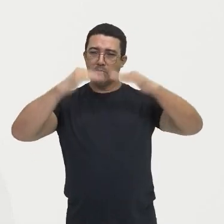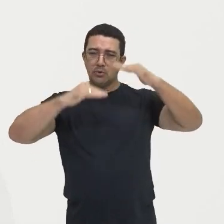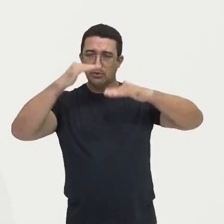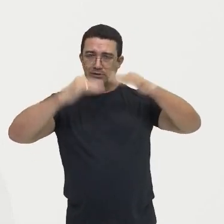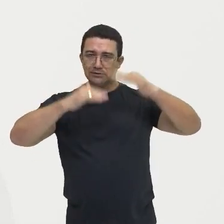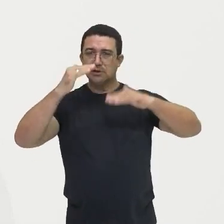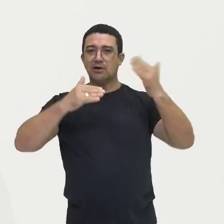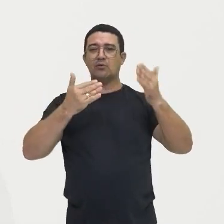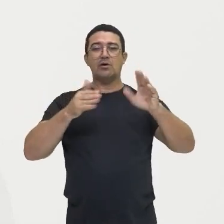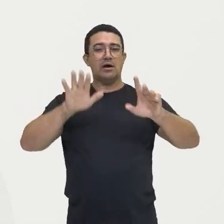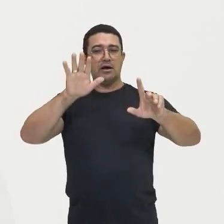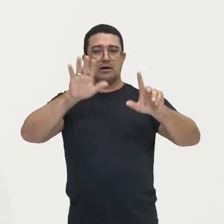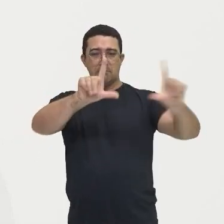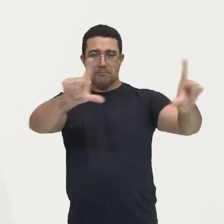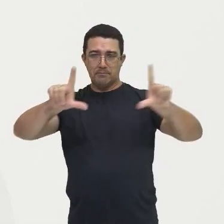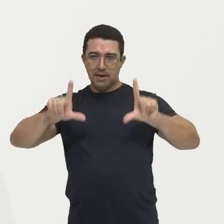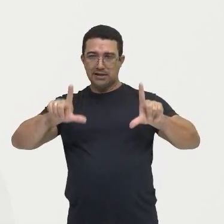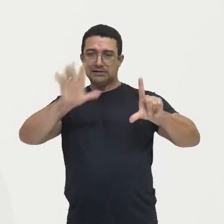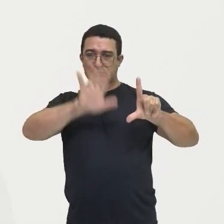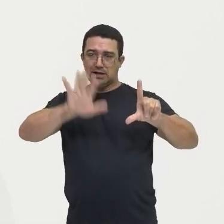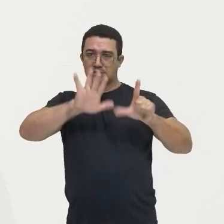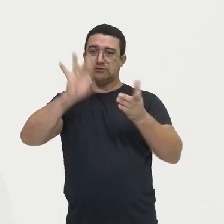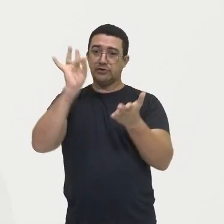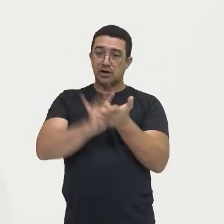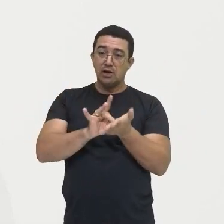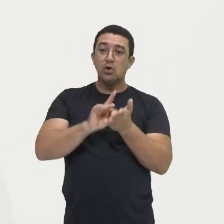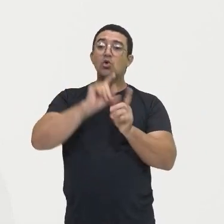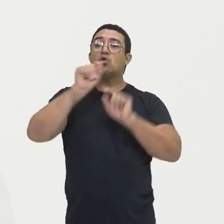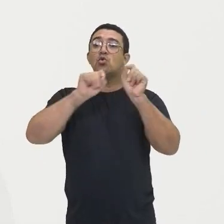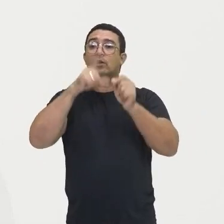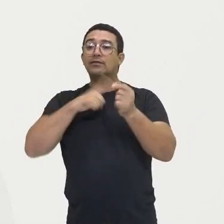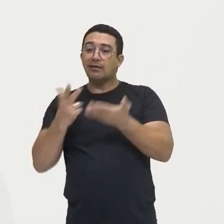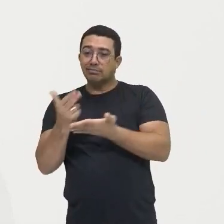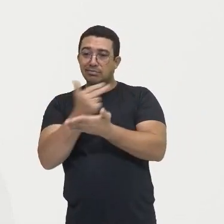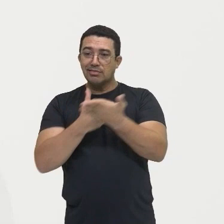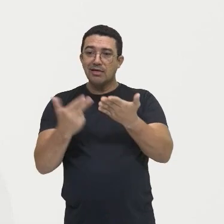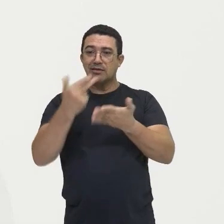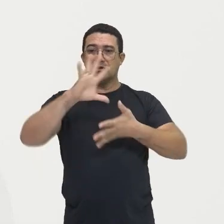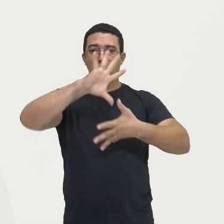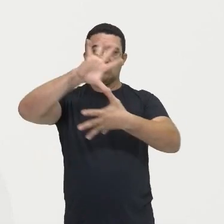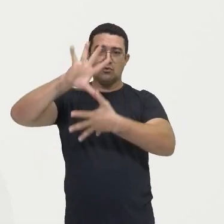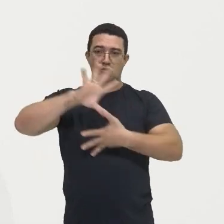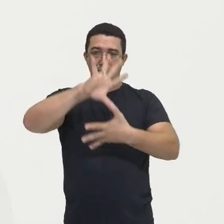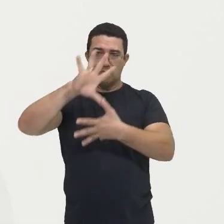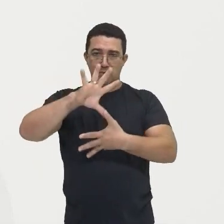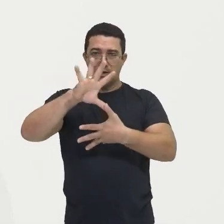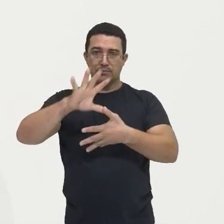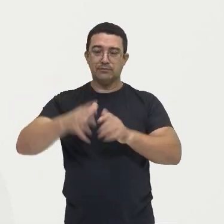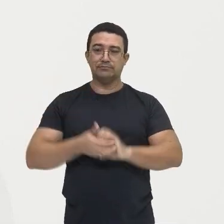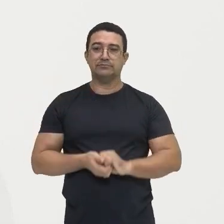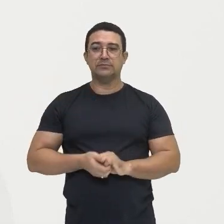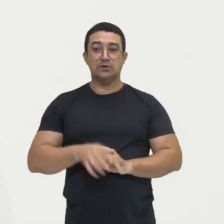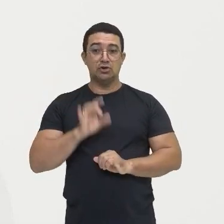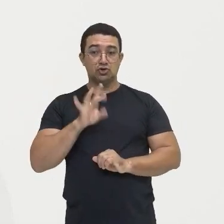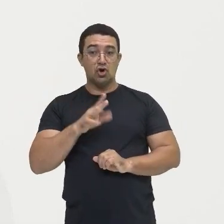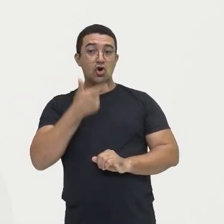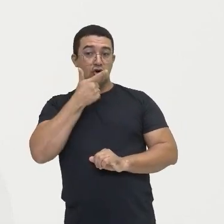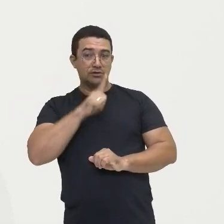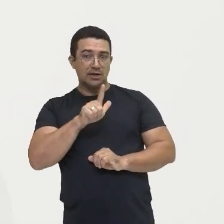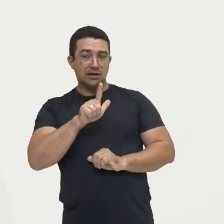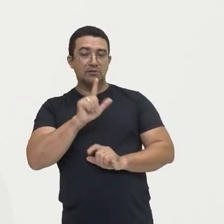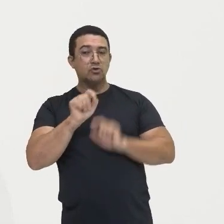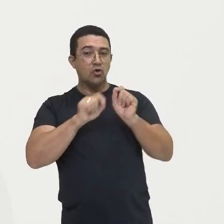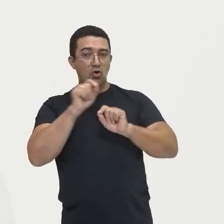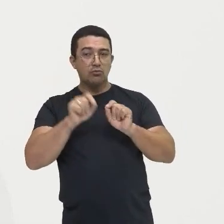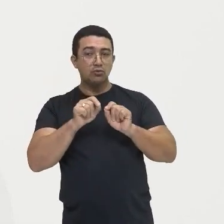a paisagem real e aquilo que eu tenho no mapa. E como eu já falei para vocês, a gente vê isso através de números. Olha só,